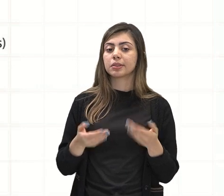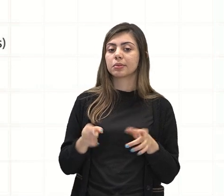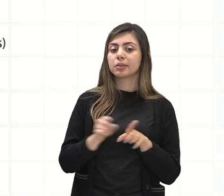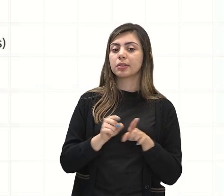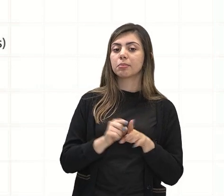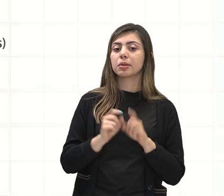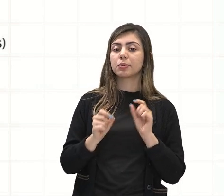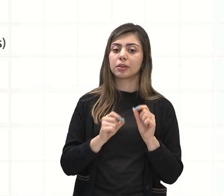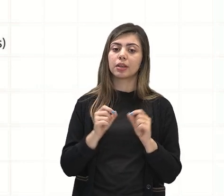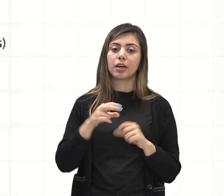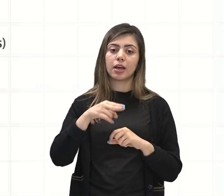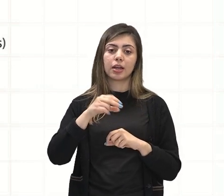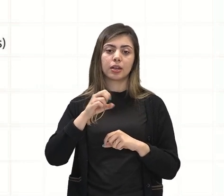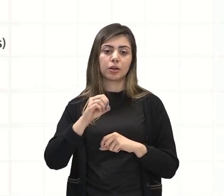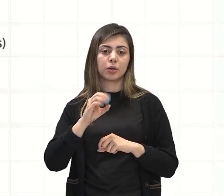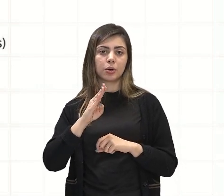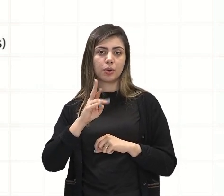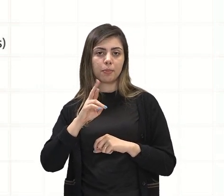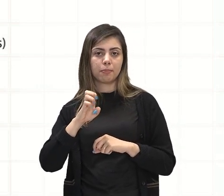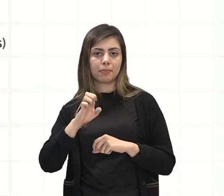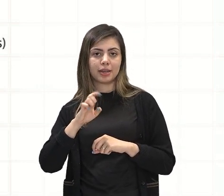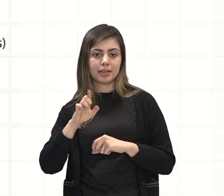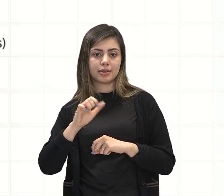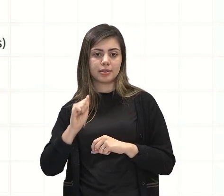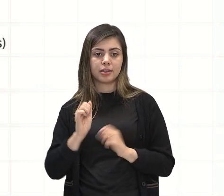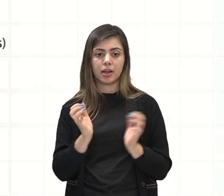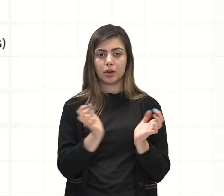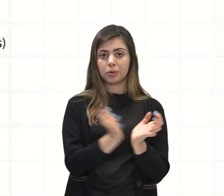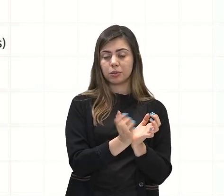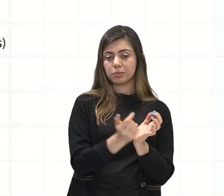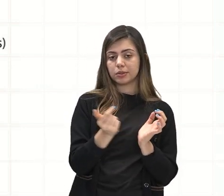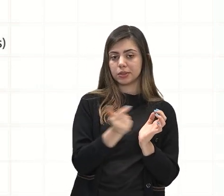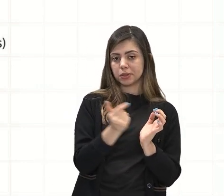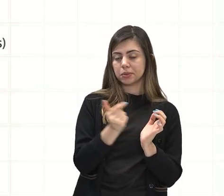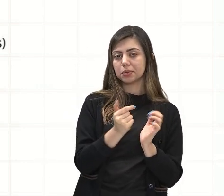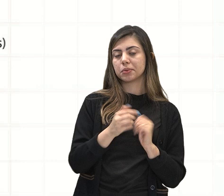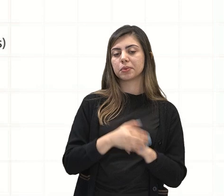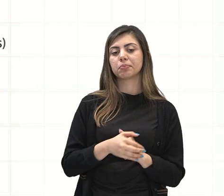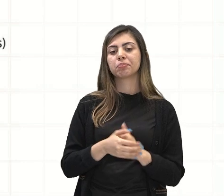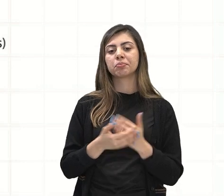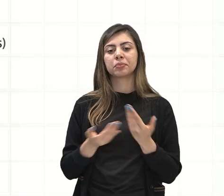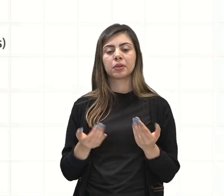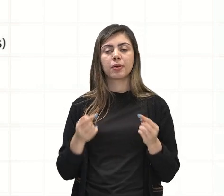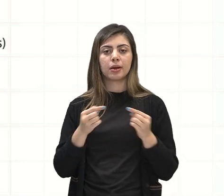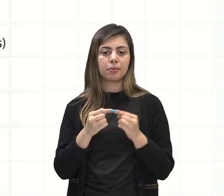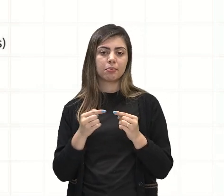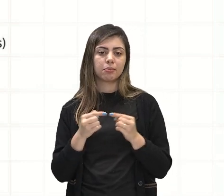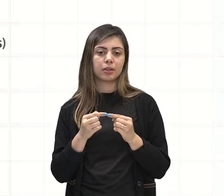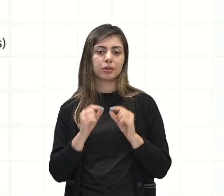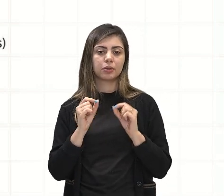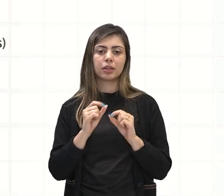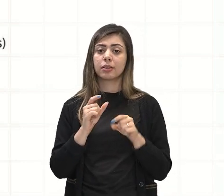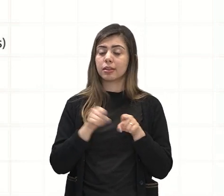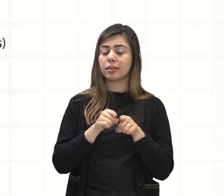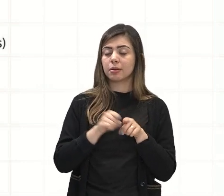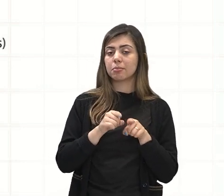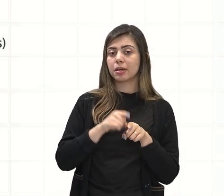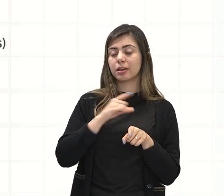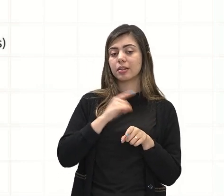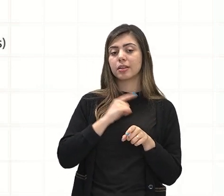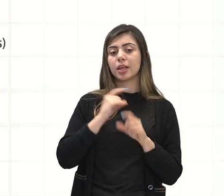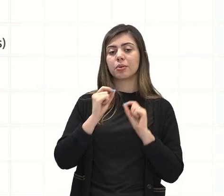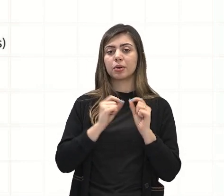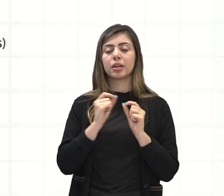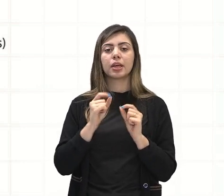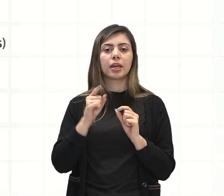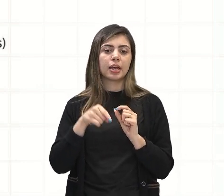Então, daqui, ó, dessa classe nobre, é que nós vamos ter, os laços de sangue com o rei, como também